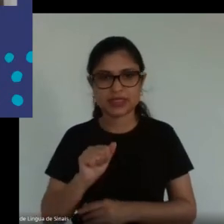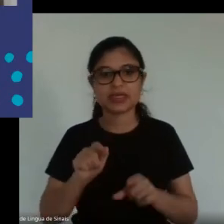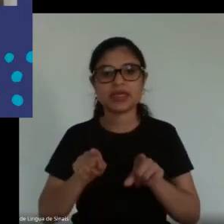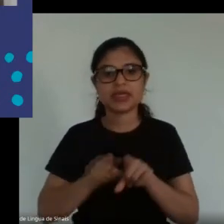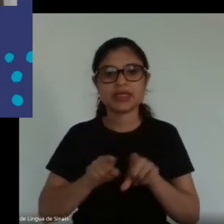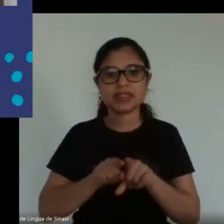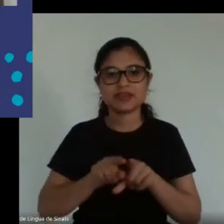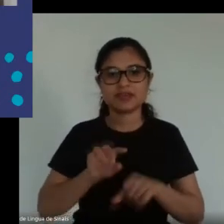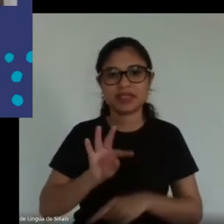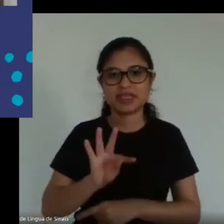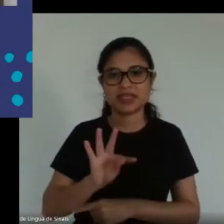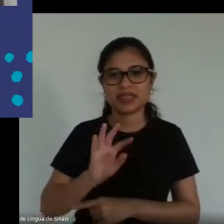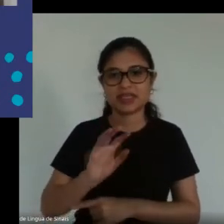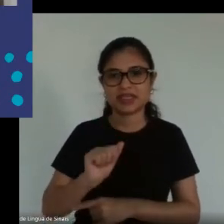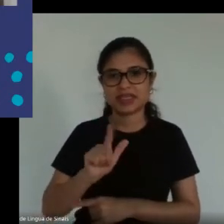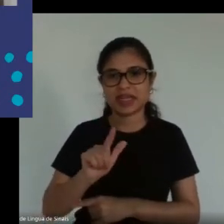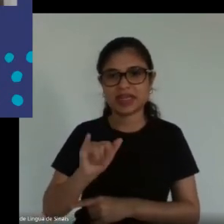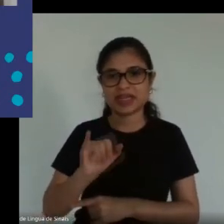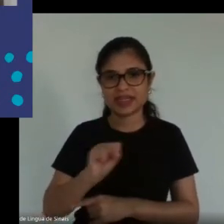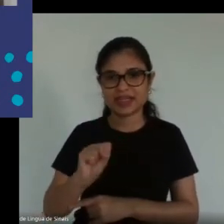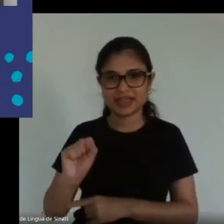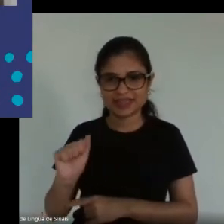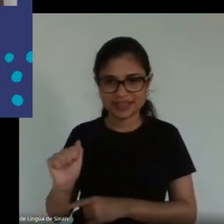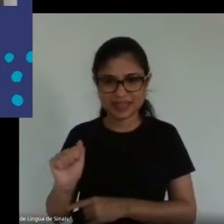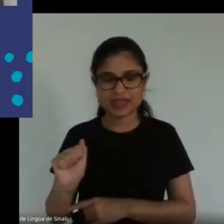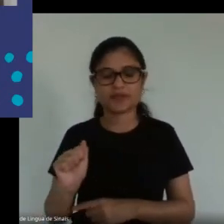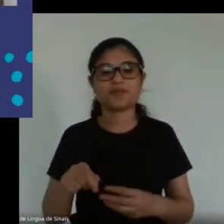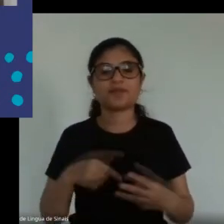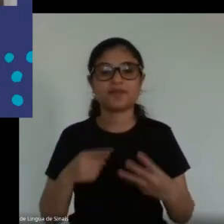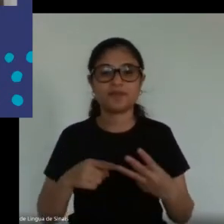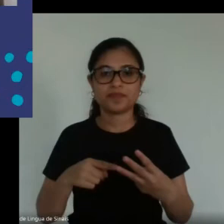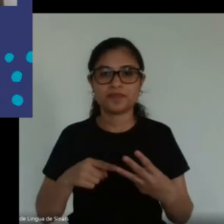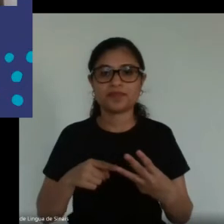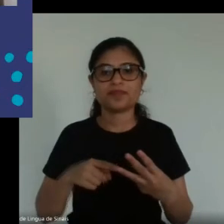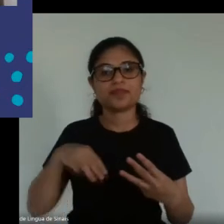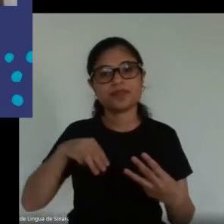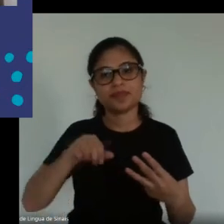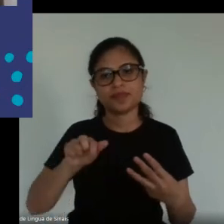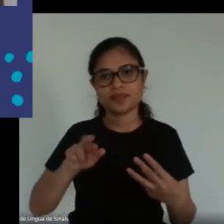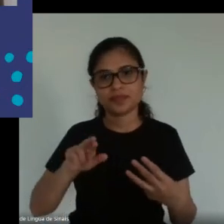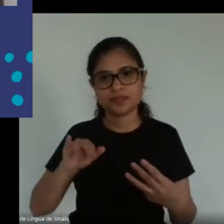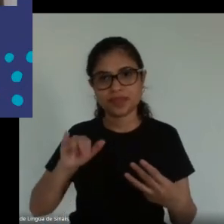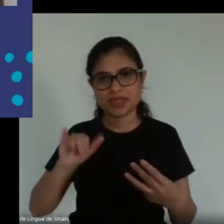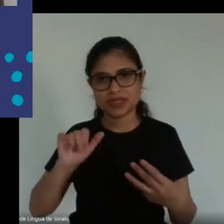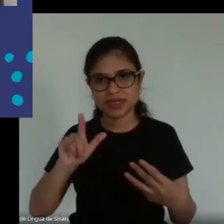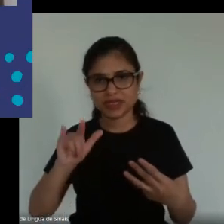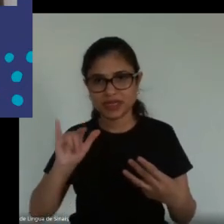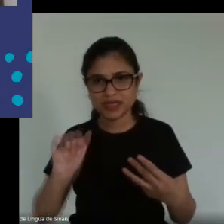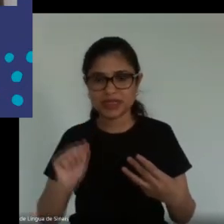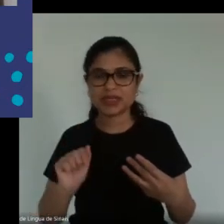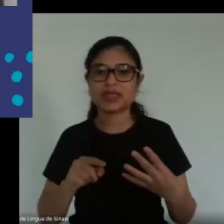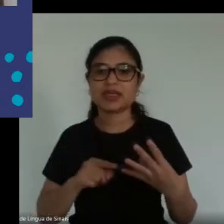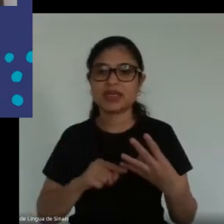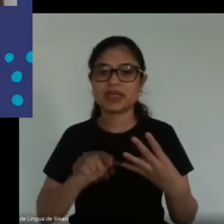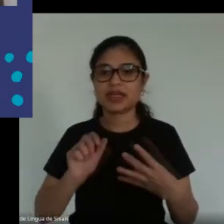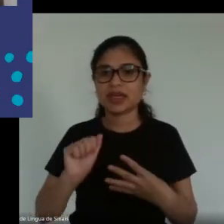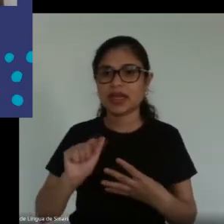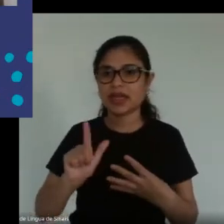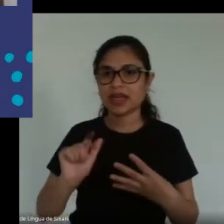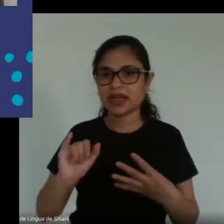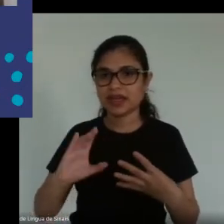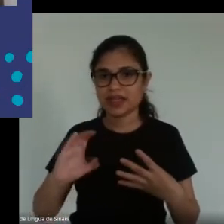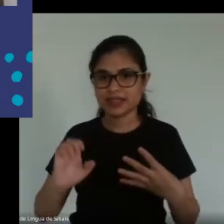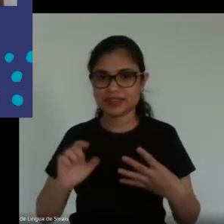Thalícia, né, a que ficou aí nos bastidores trabalhando, a Marília e a Alice aqui. Graças a vocês foi possível fazer